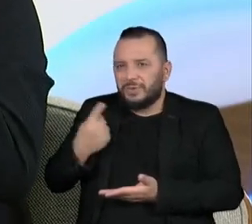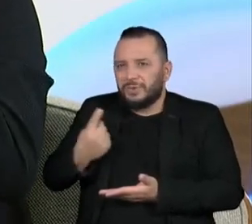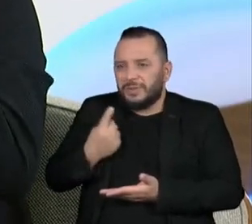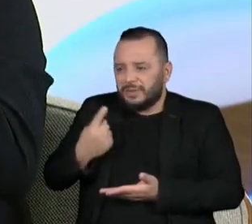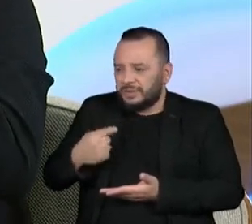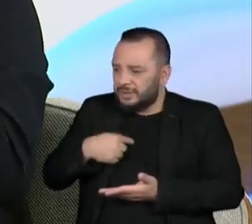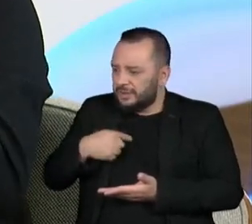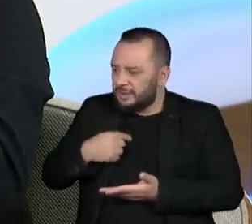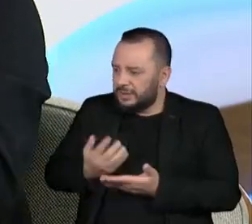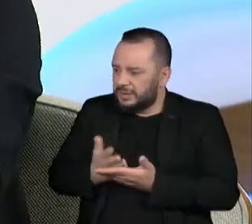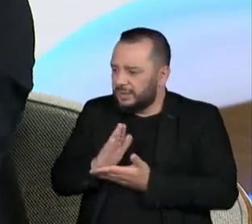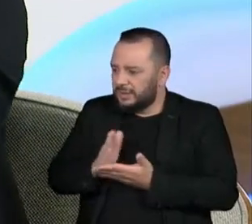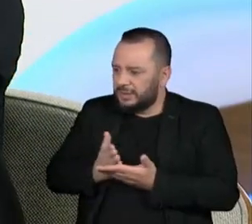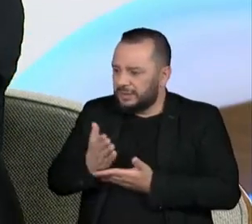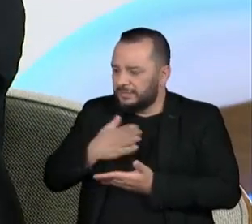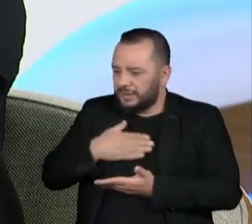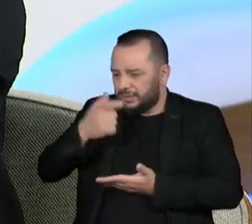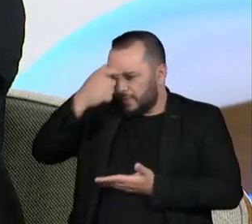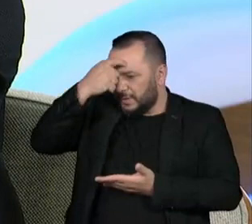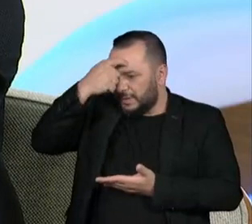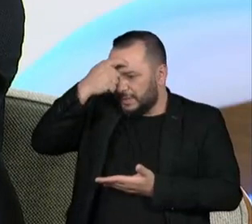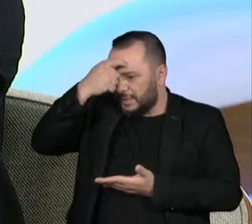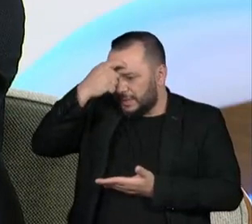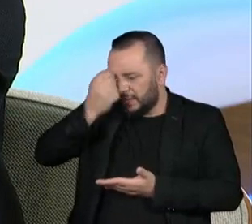quietude e a minha consciência.